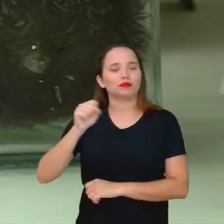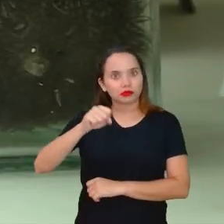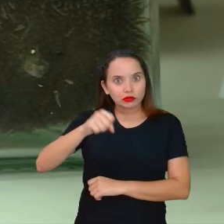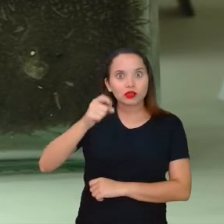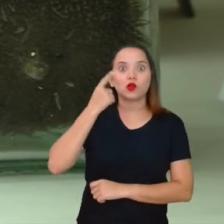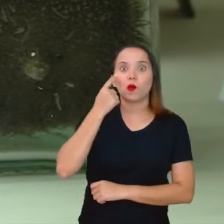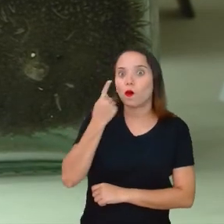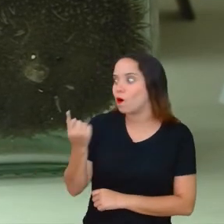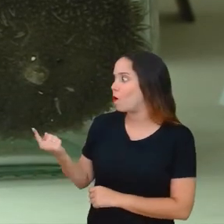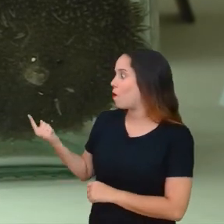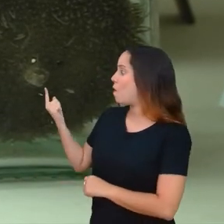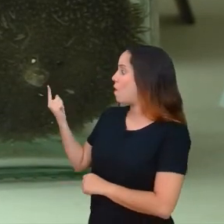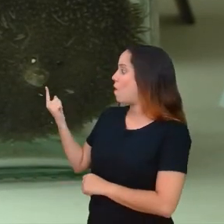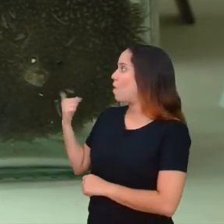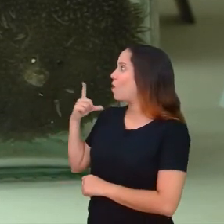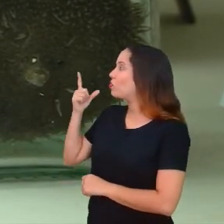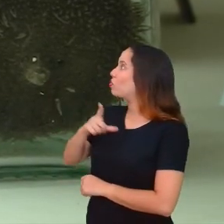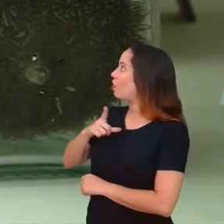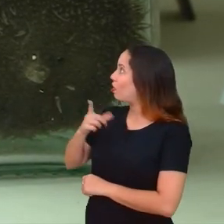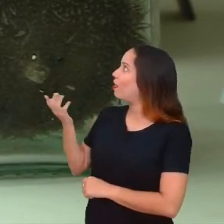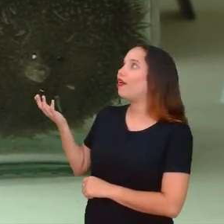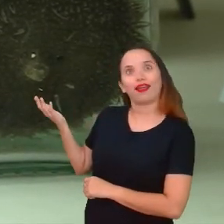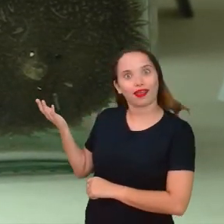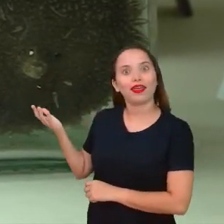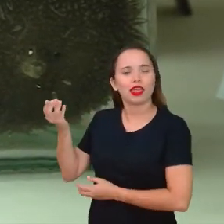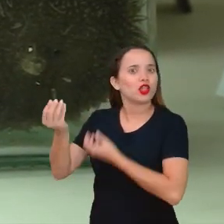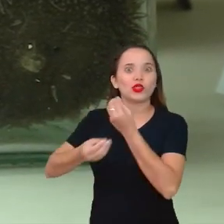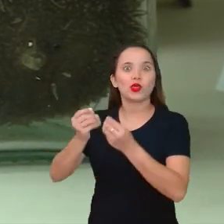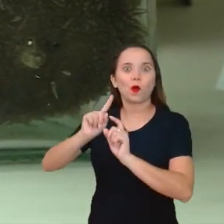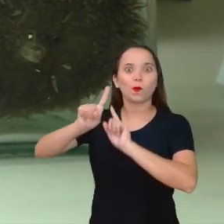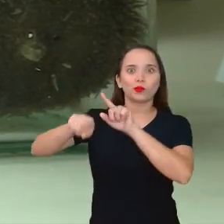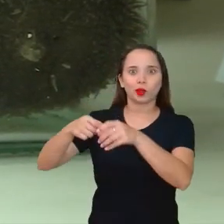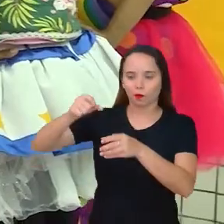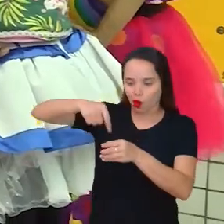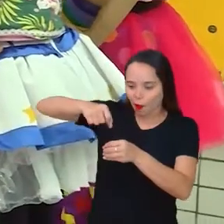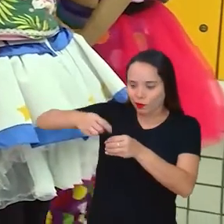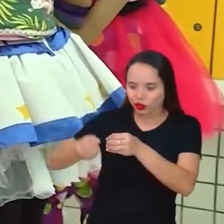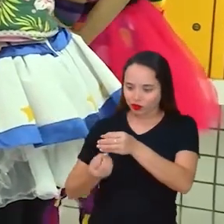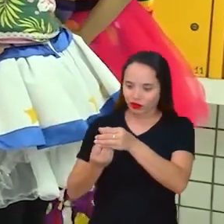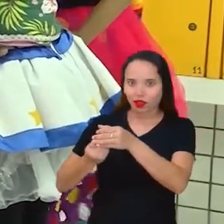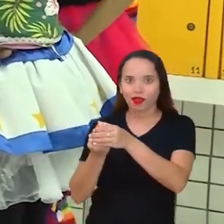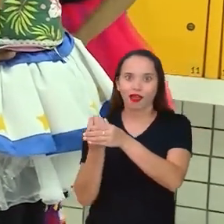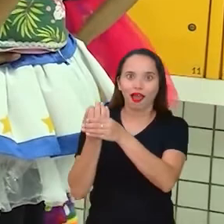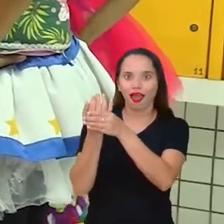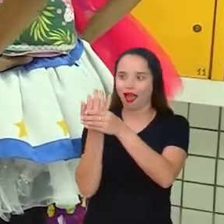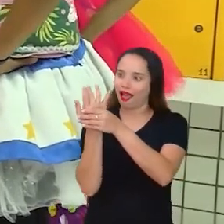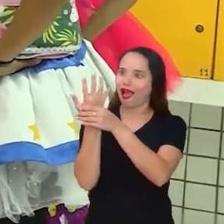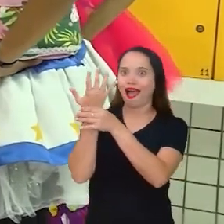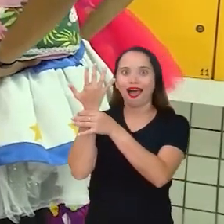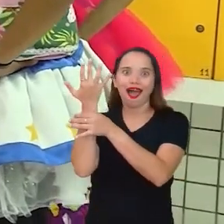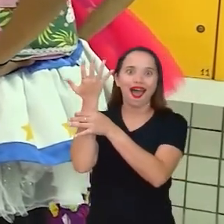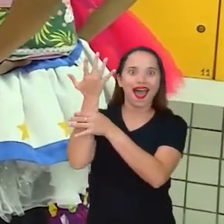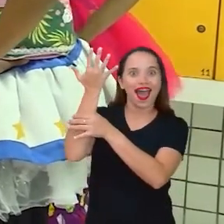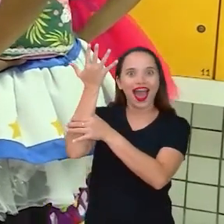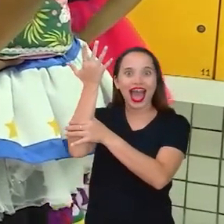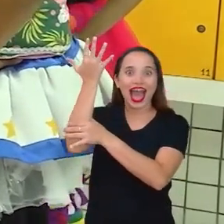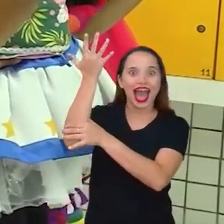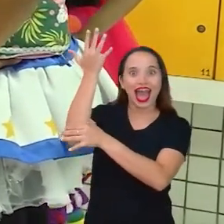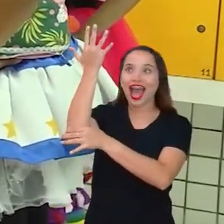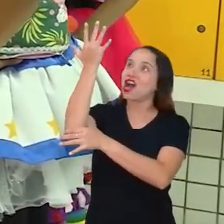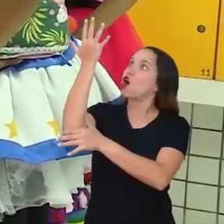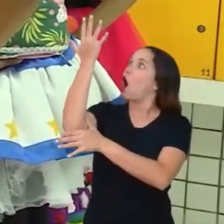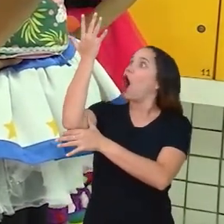a semente e a planta que amo ela deve ficar quando a árvore Crescer crescer